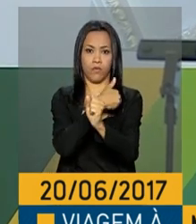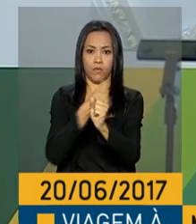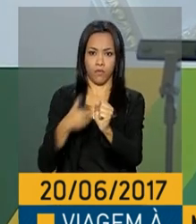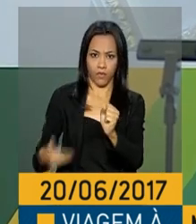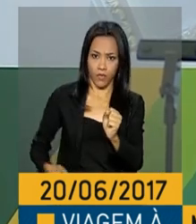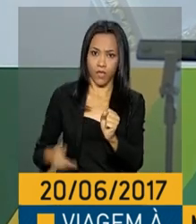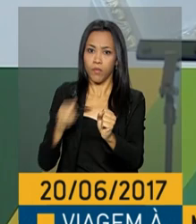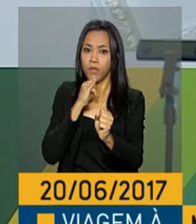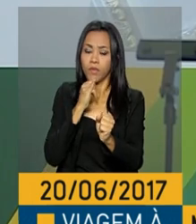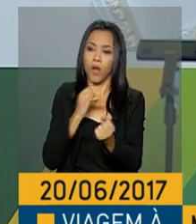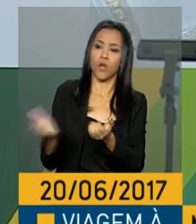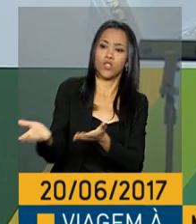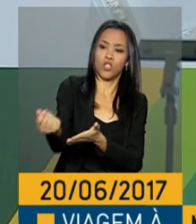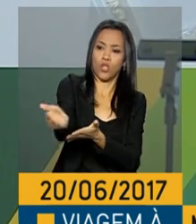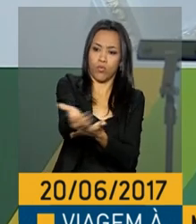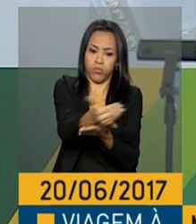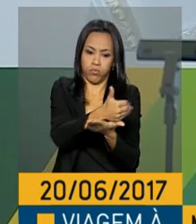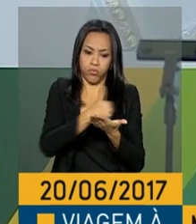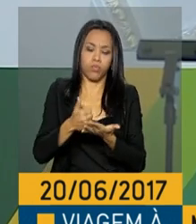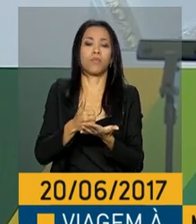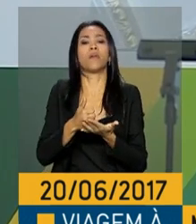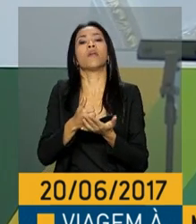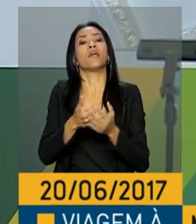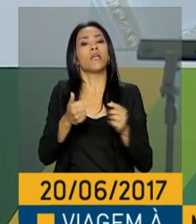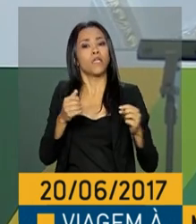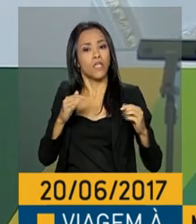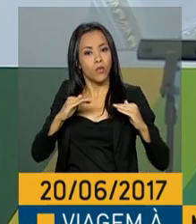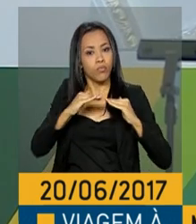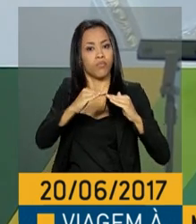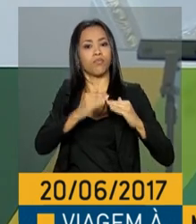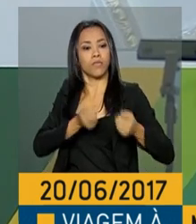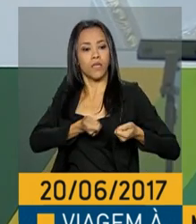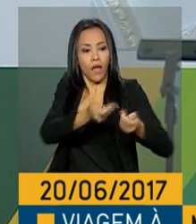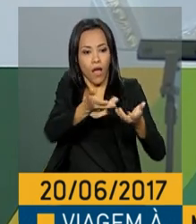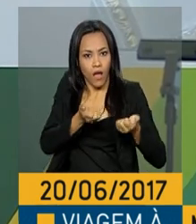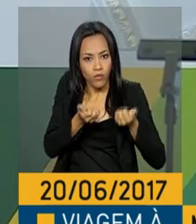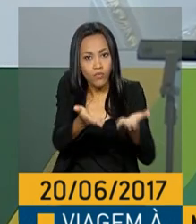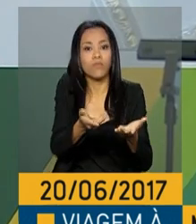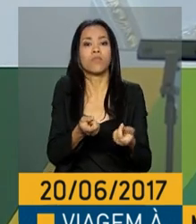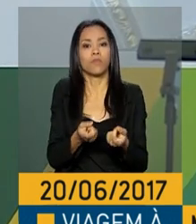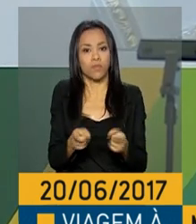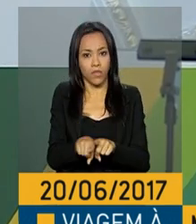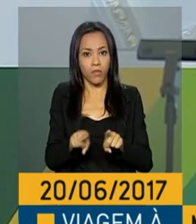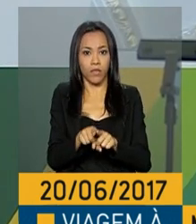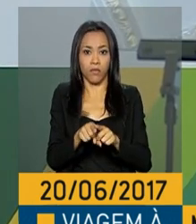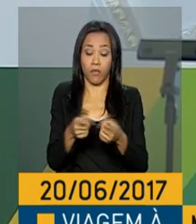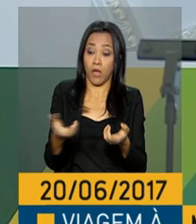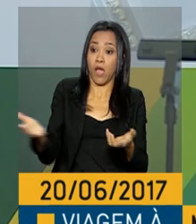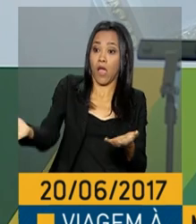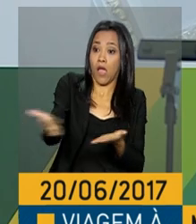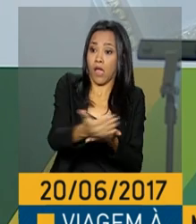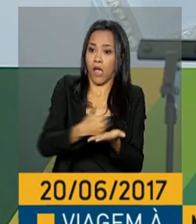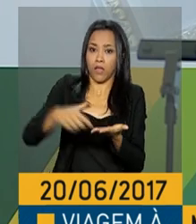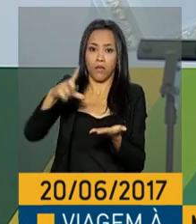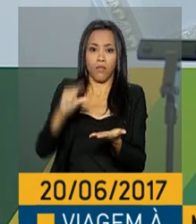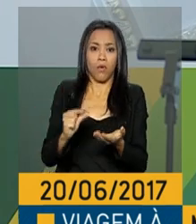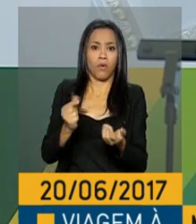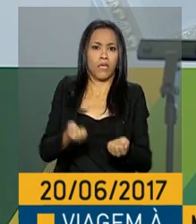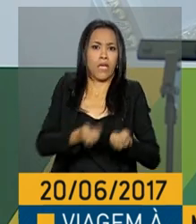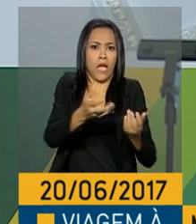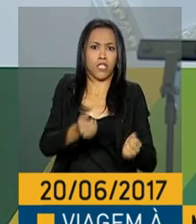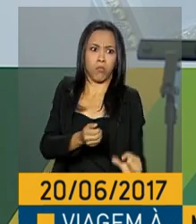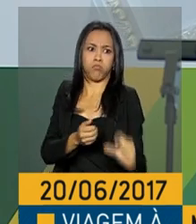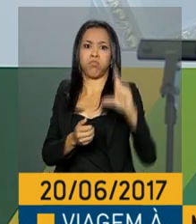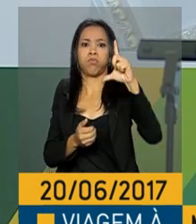que se arrecada seja aquilo que venha a ser gasto. Não é? E, no momento, nós ainda temos déficit no país, por isso que esse teto